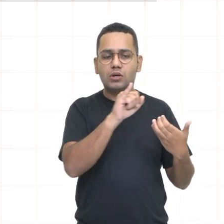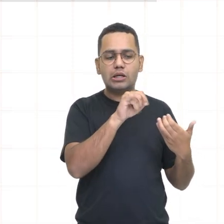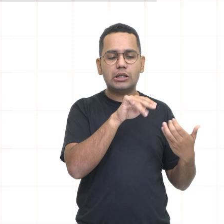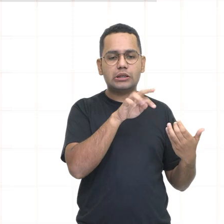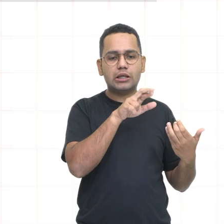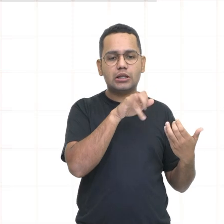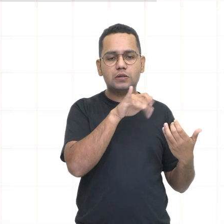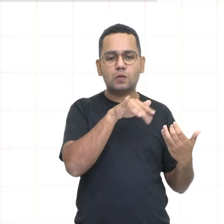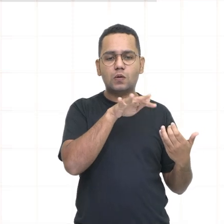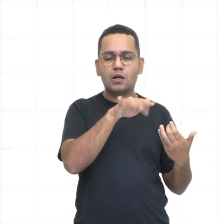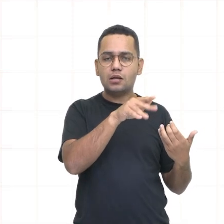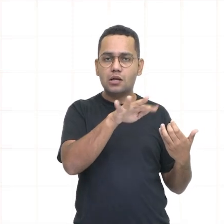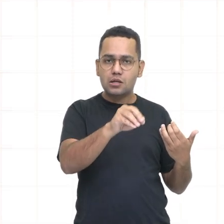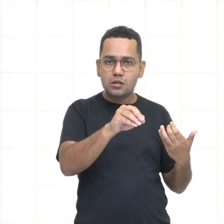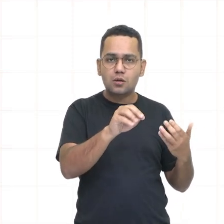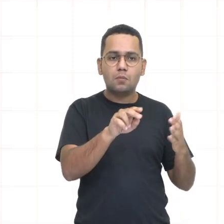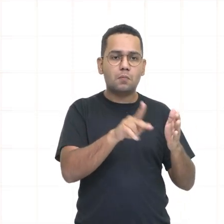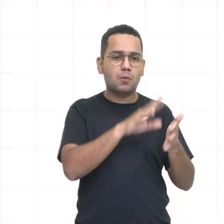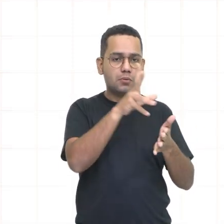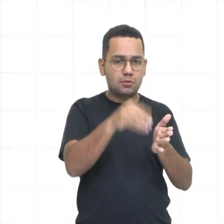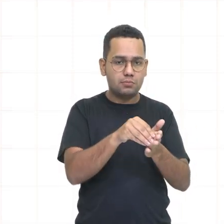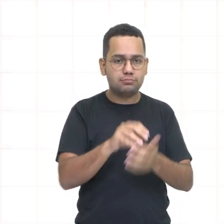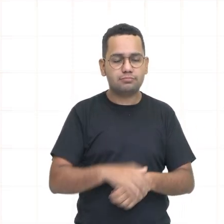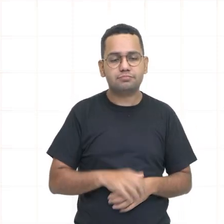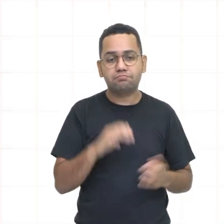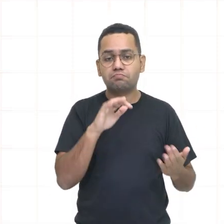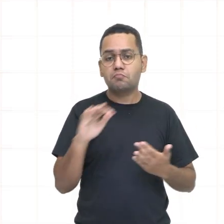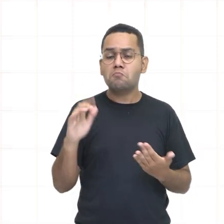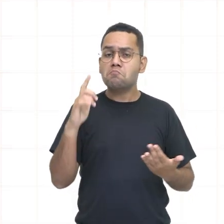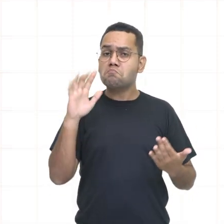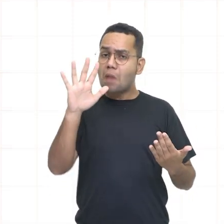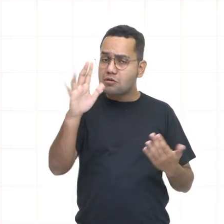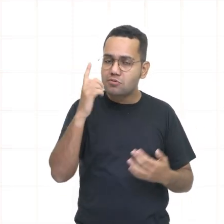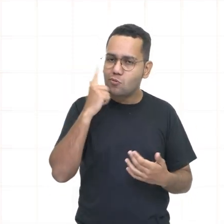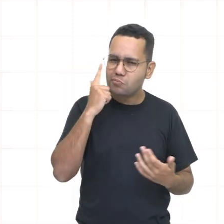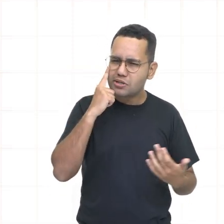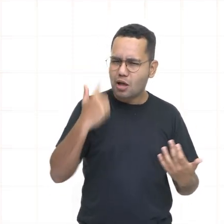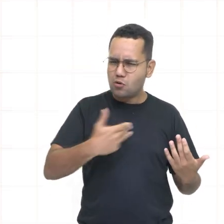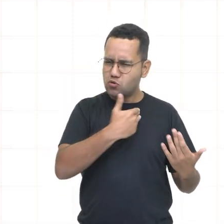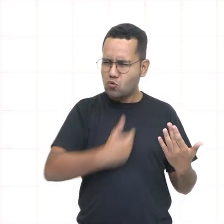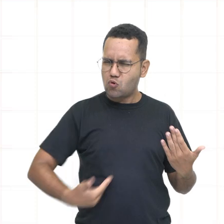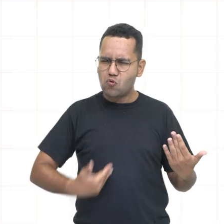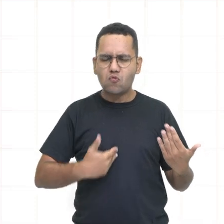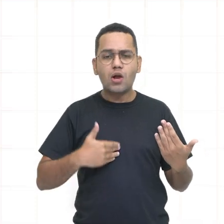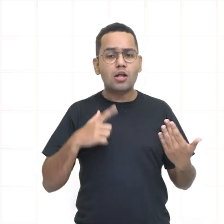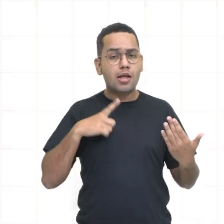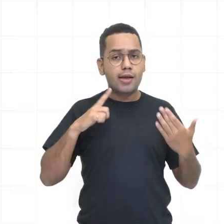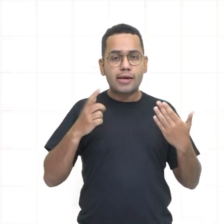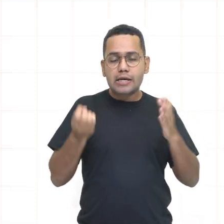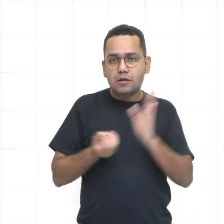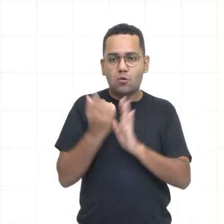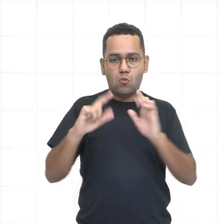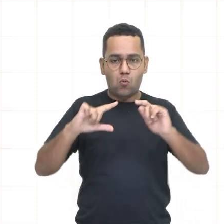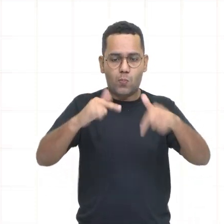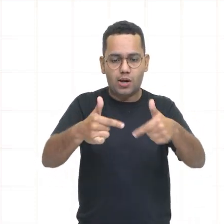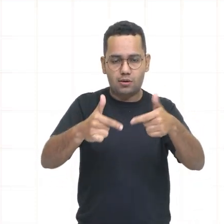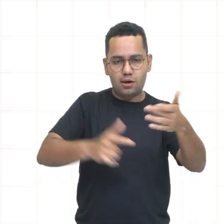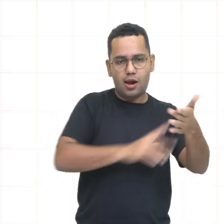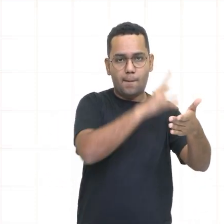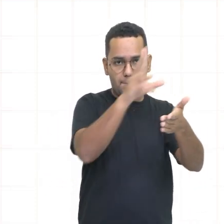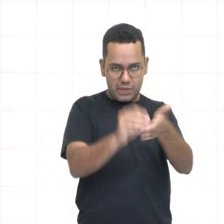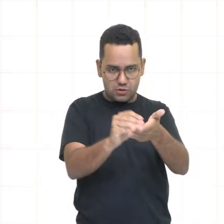Amazônia. Vamos adiante. O governo, então, instituiu a Operação Amazônia e, em